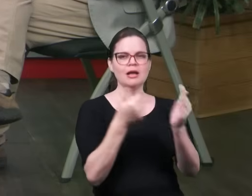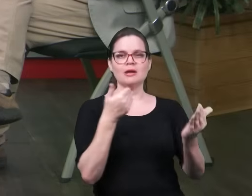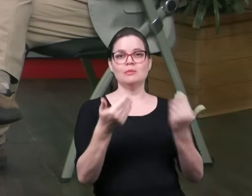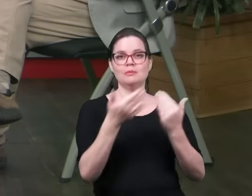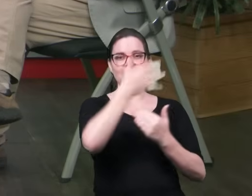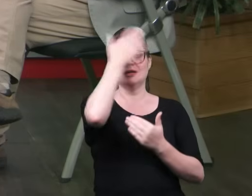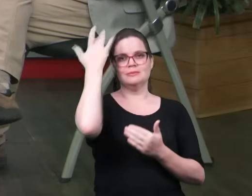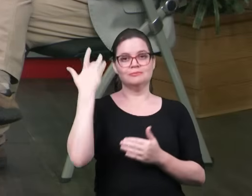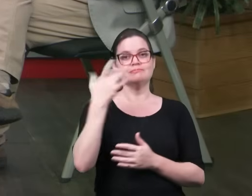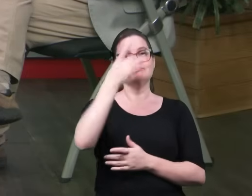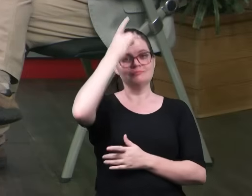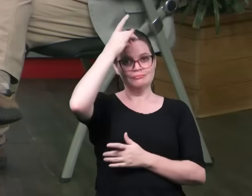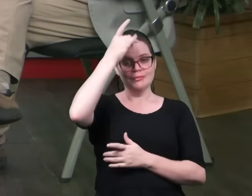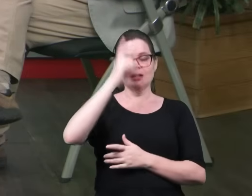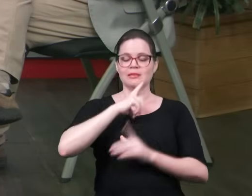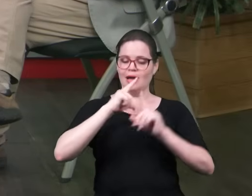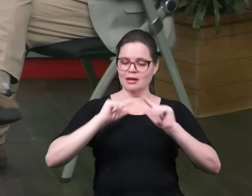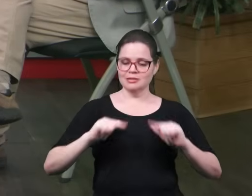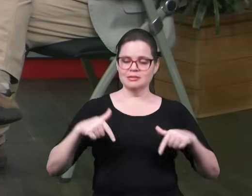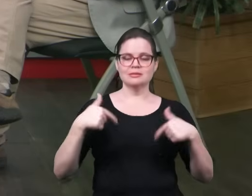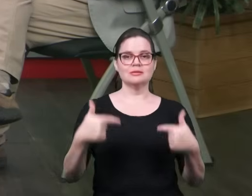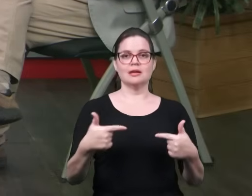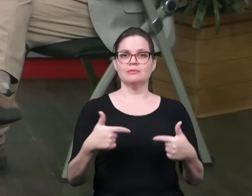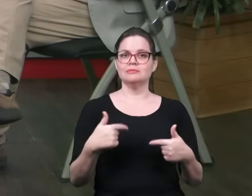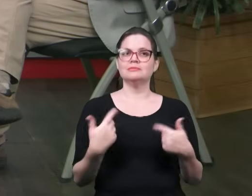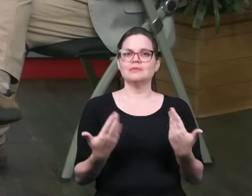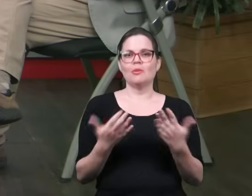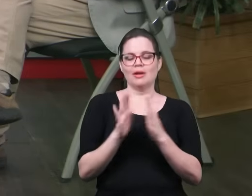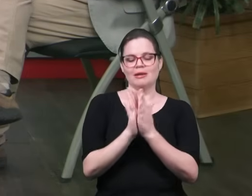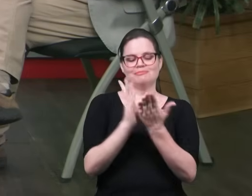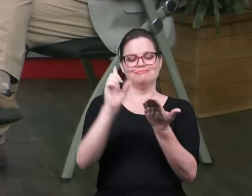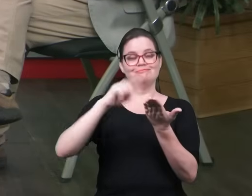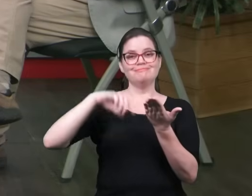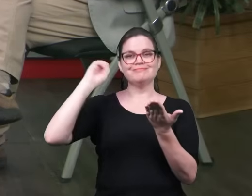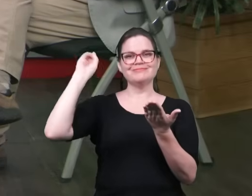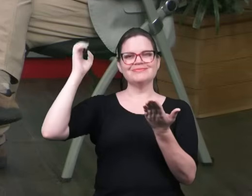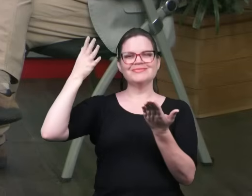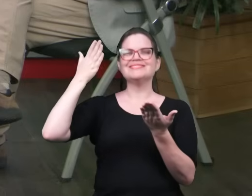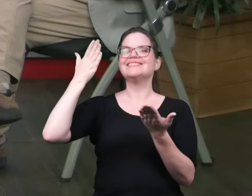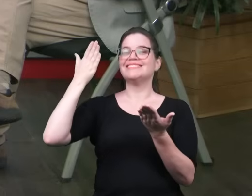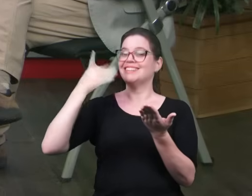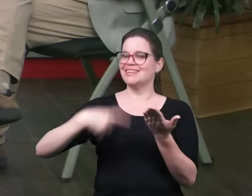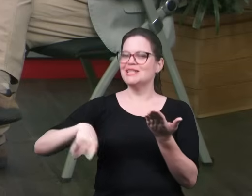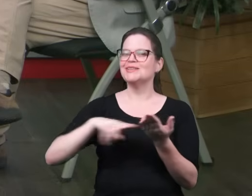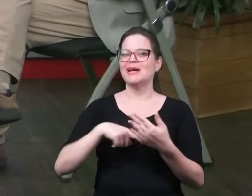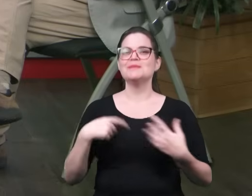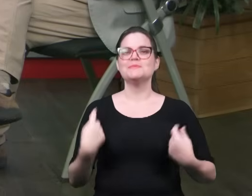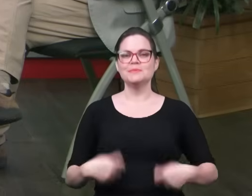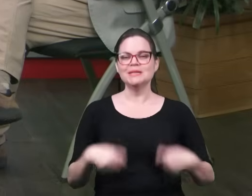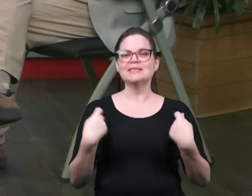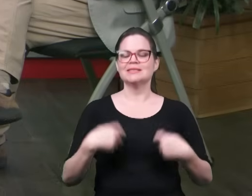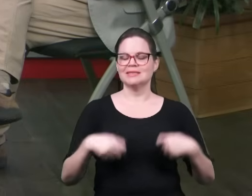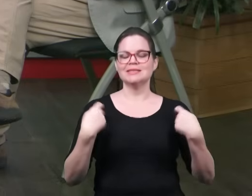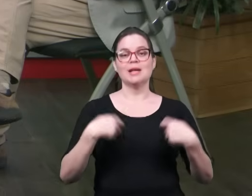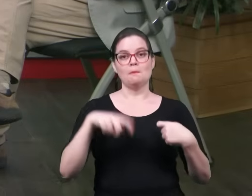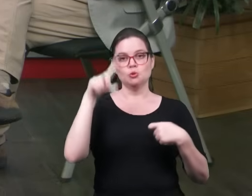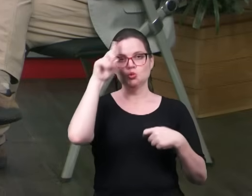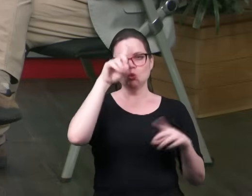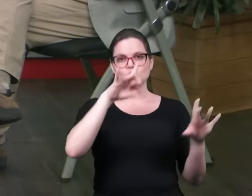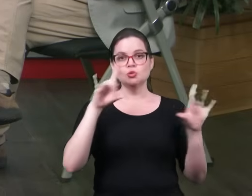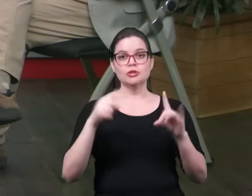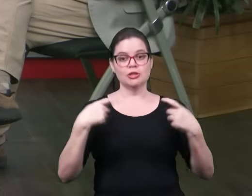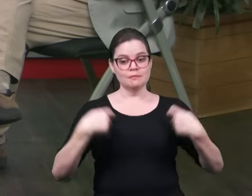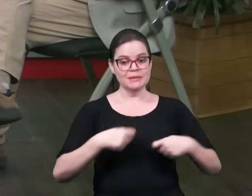outras, ou de outra forma, é a palavra revelada, é o que nós precisamos. Nós precisamos conhecer a